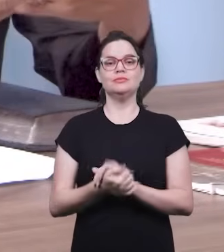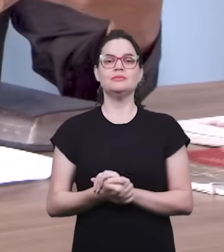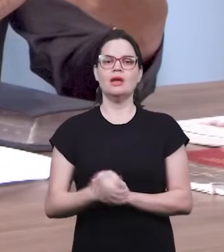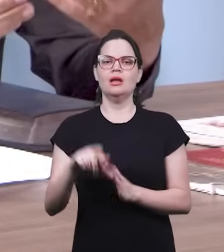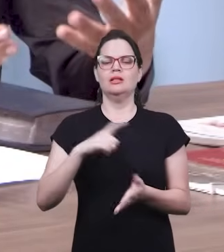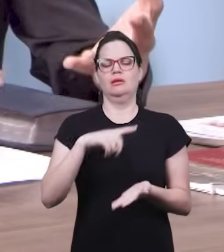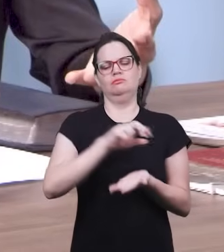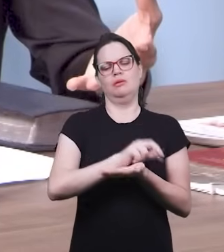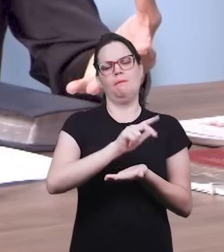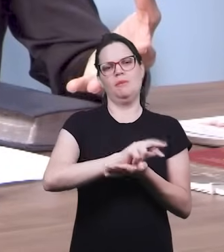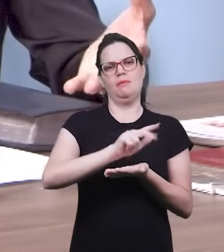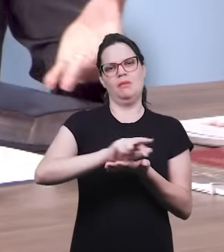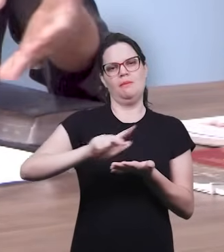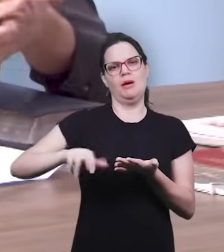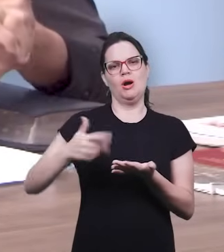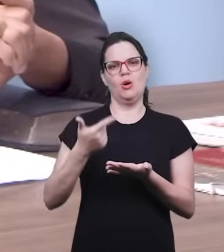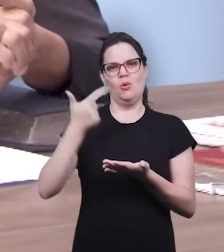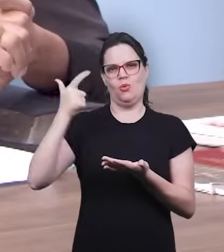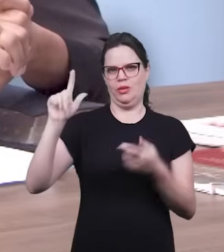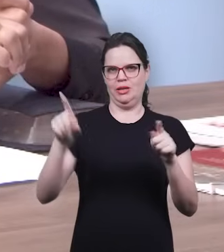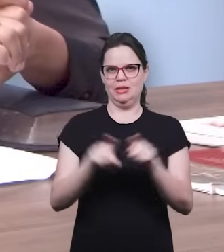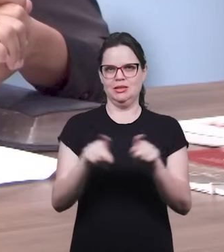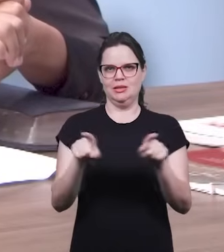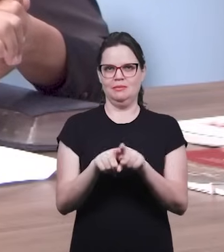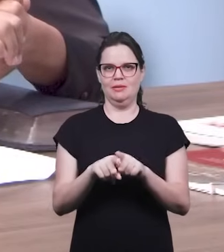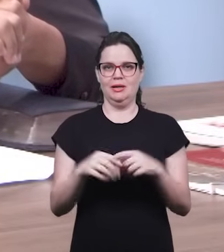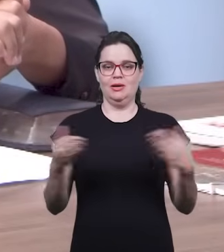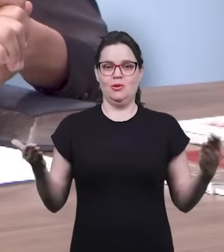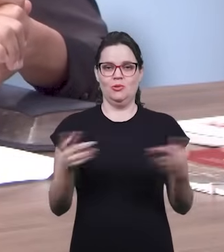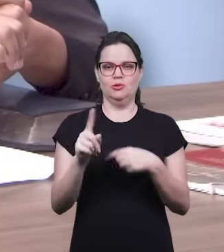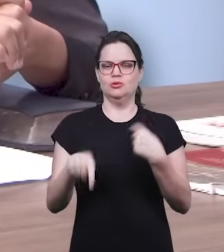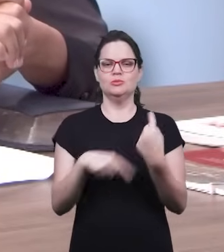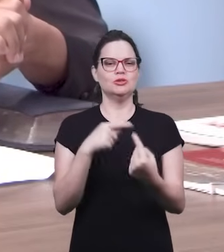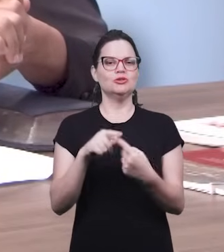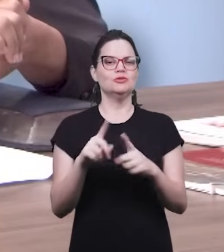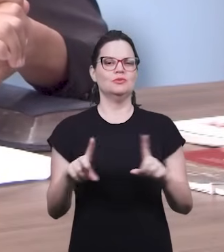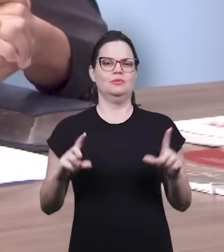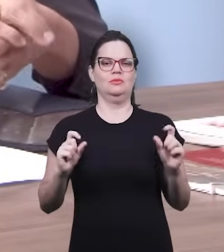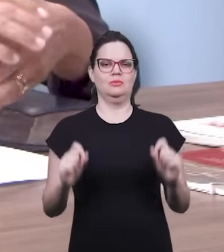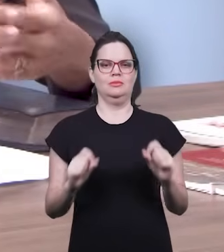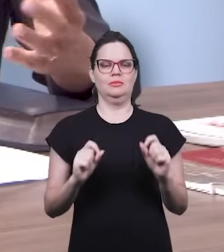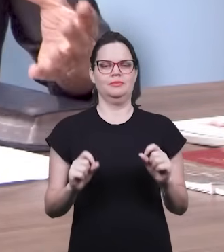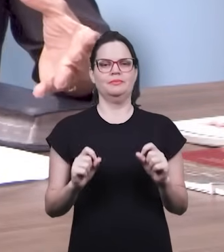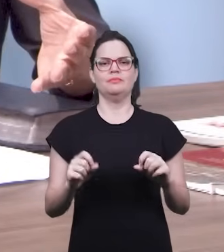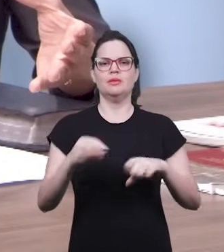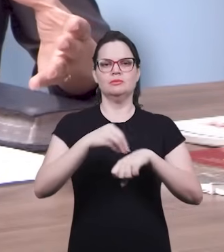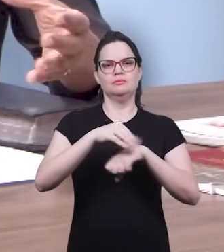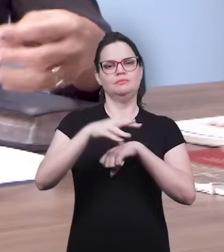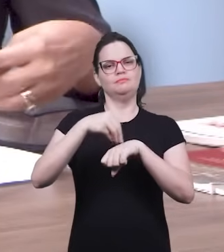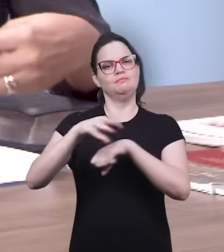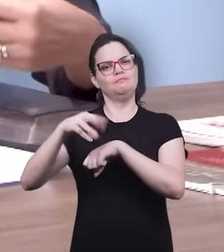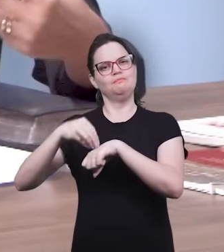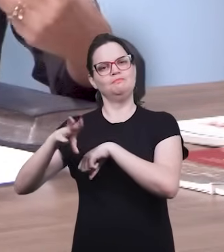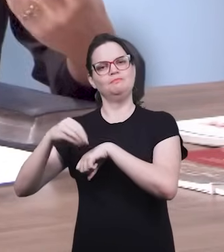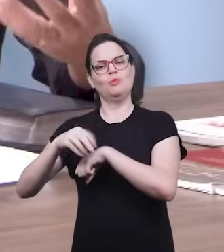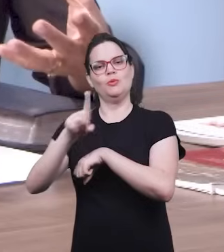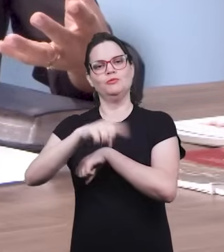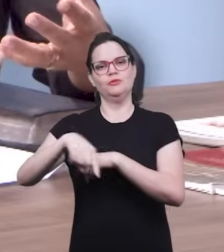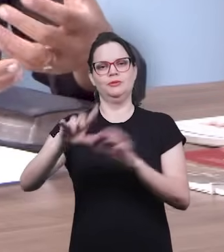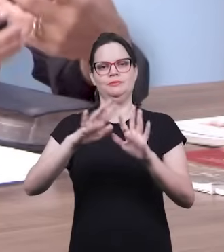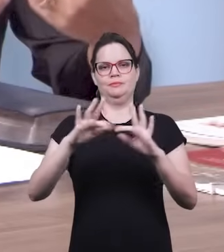e tem tantas outras demandas aqui. O nosso objetivo também é contribuir para que